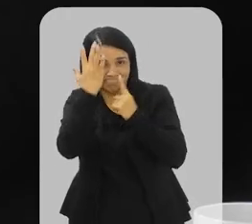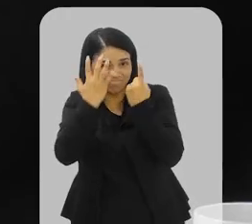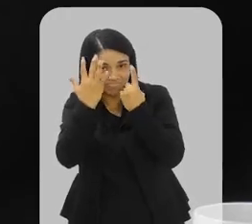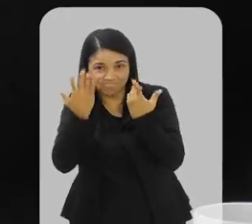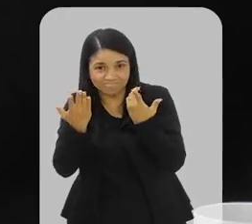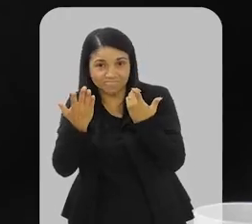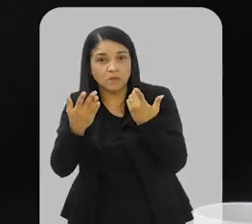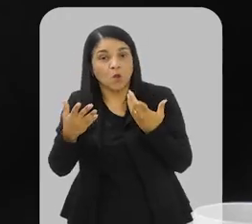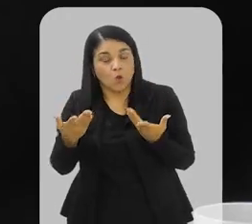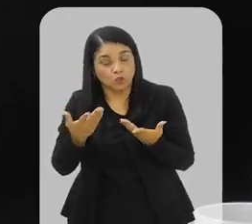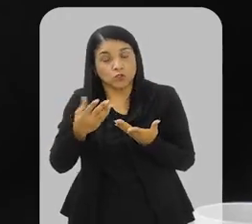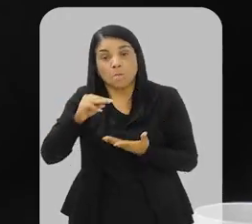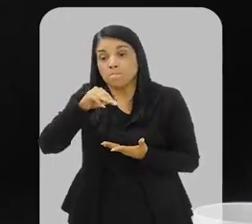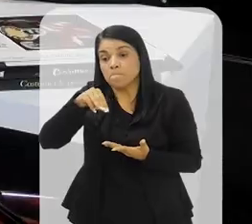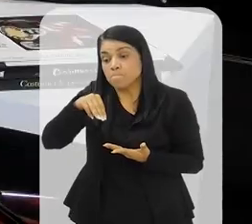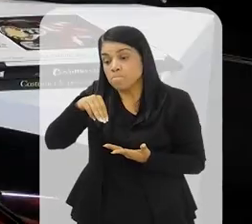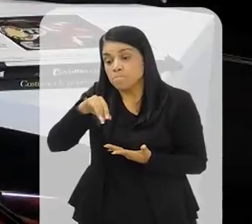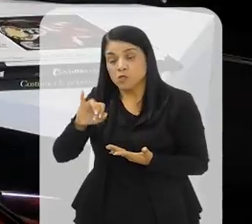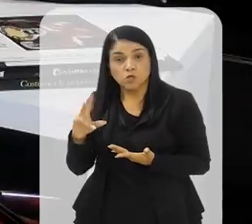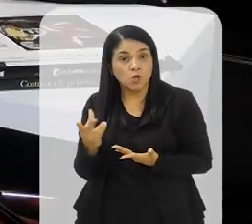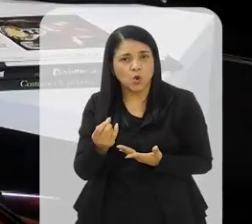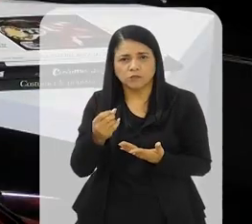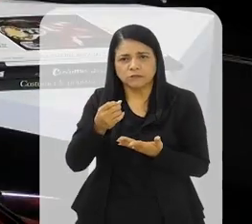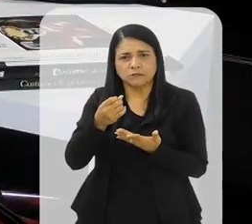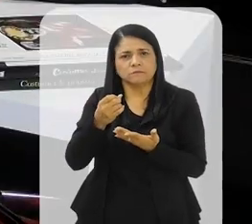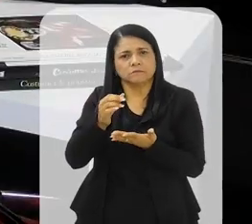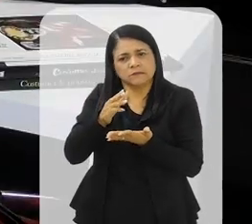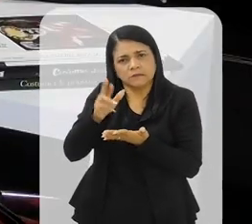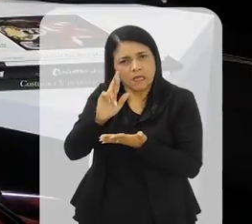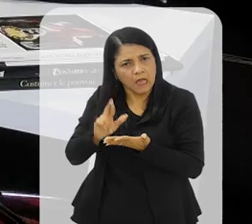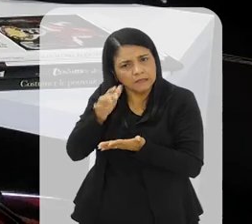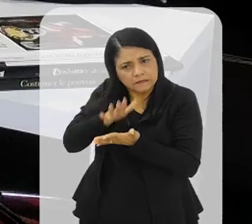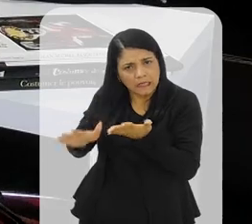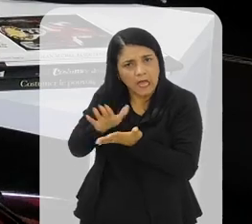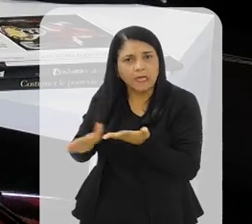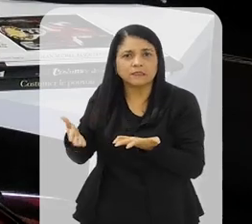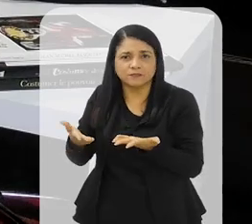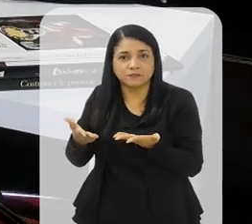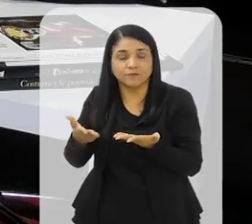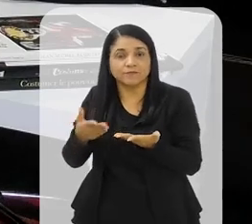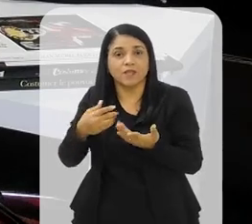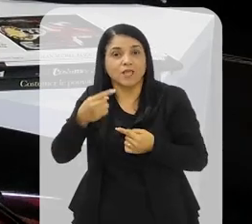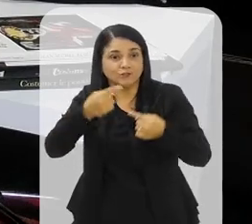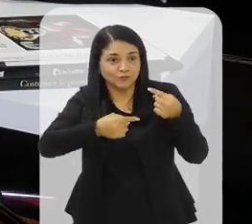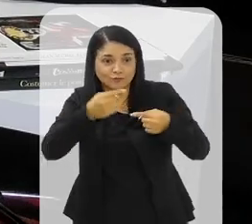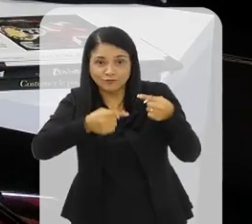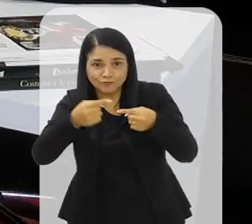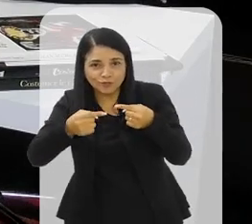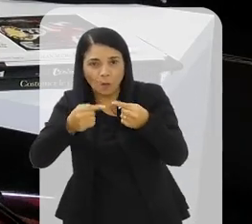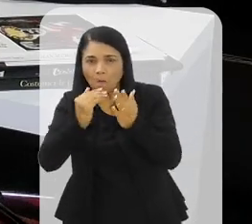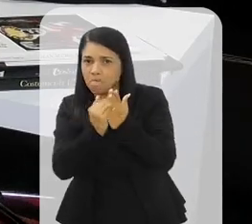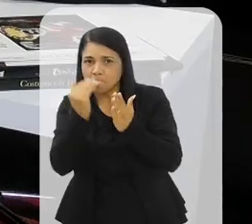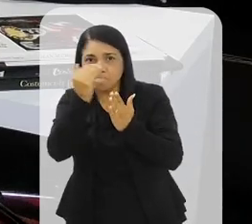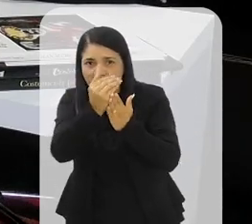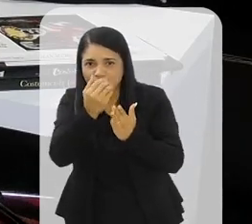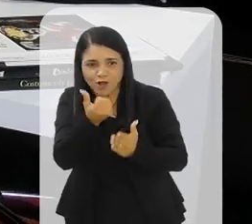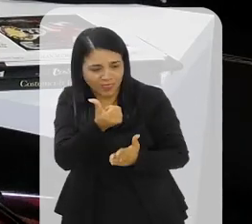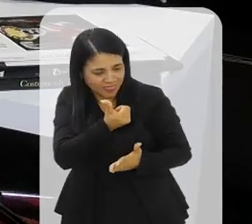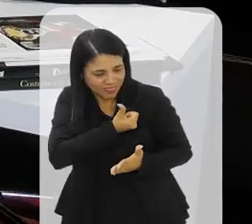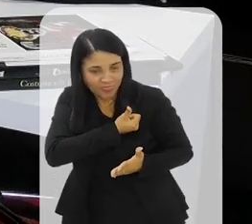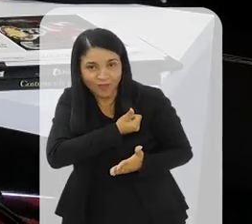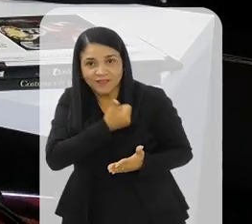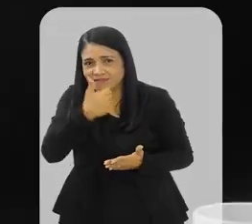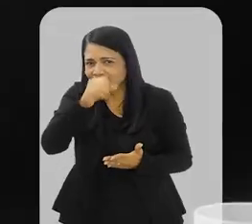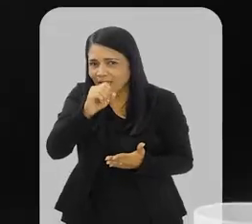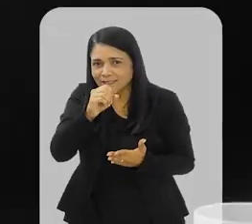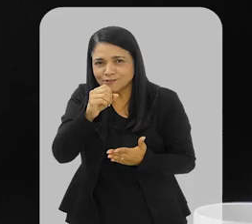existia em comissão Então hoje comissões que gastam mais de R milhão de reais em todo o conjunto da obra né Isso é isso e mas eu fico na discussão assim